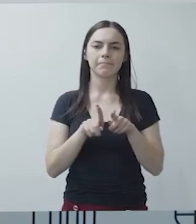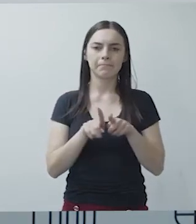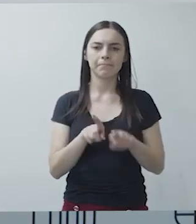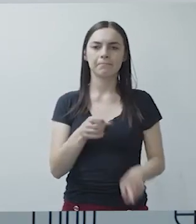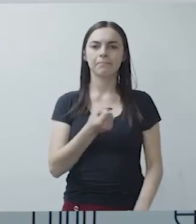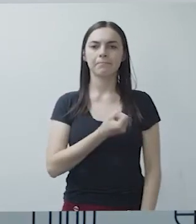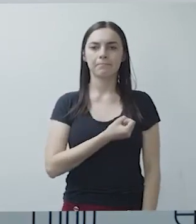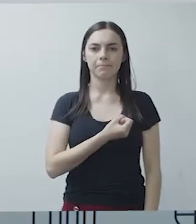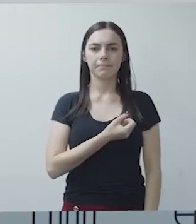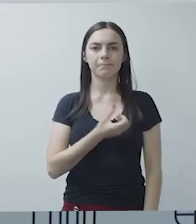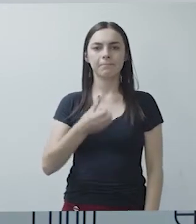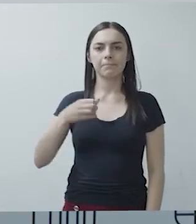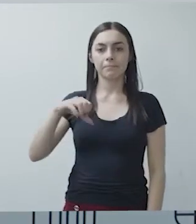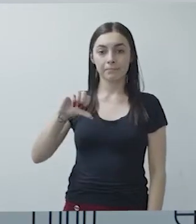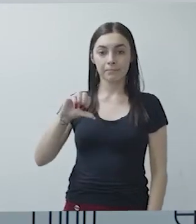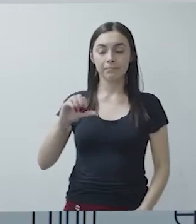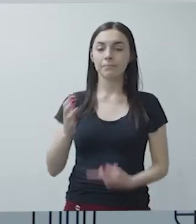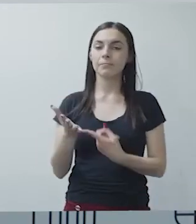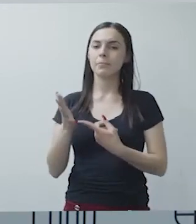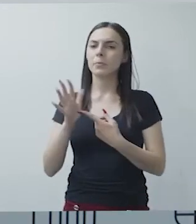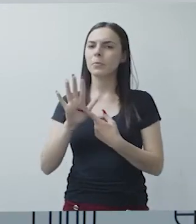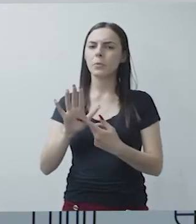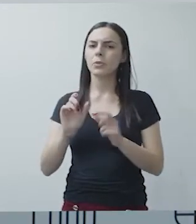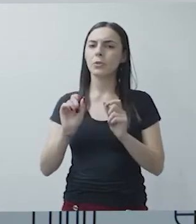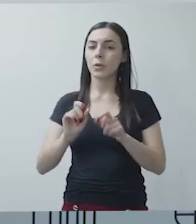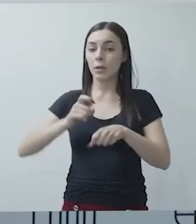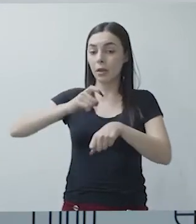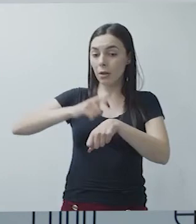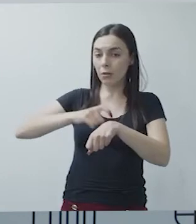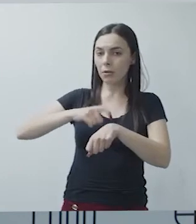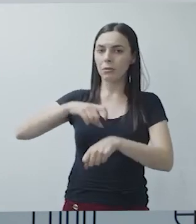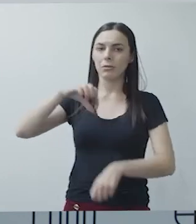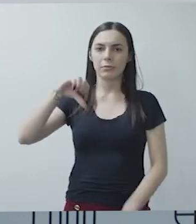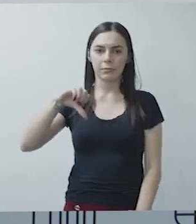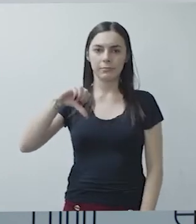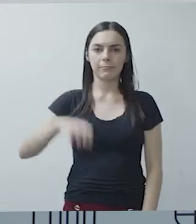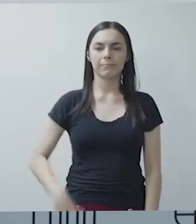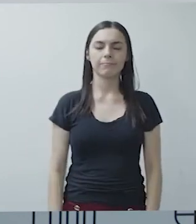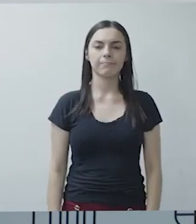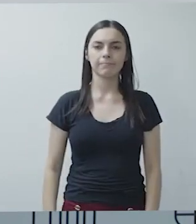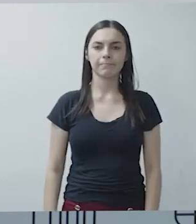número 9, para indicar que são 9 horas.